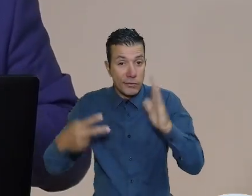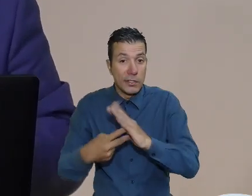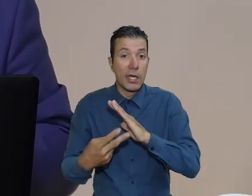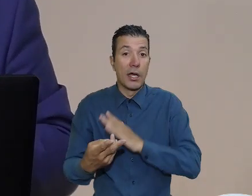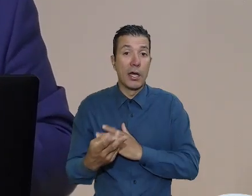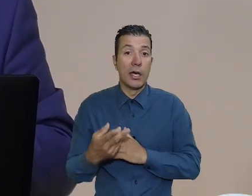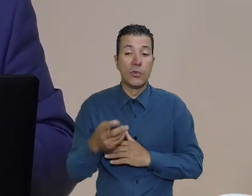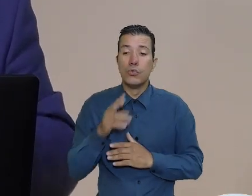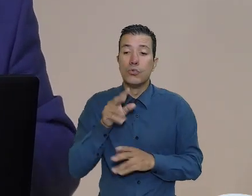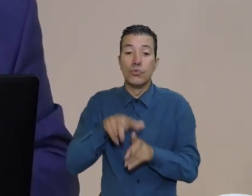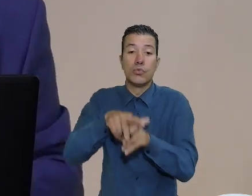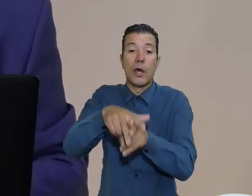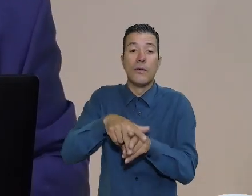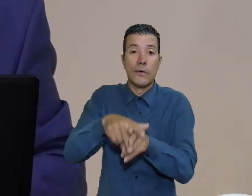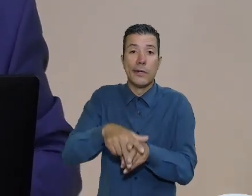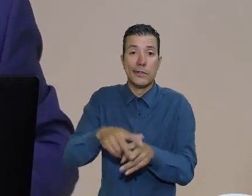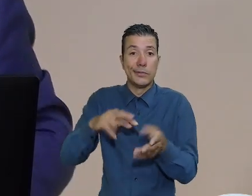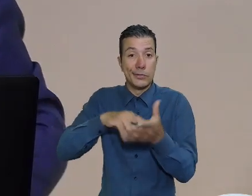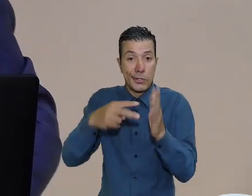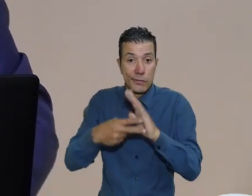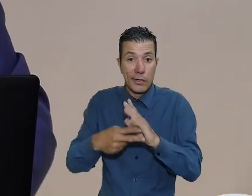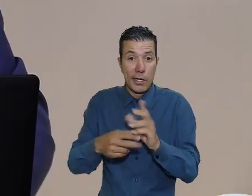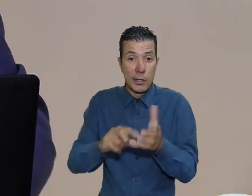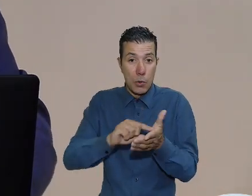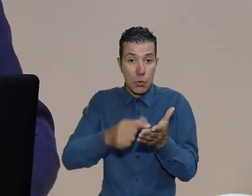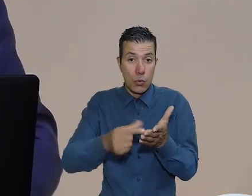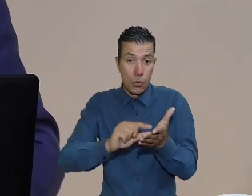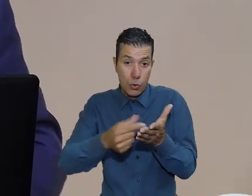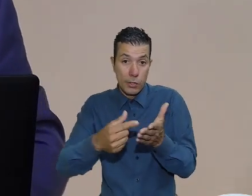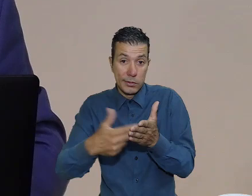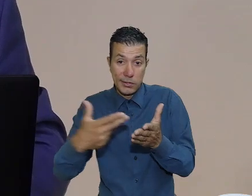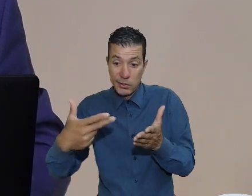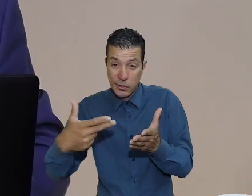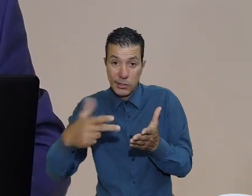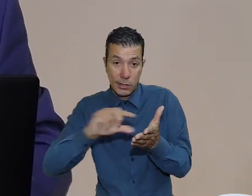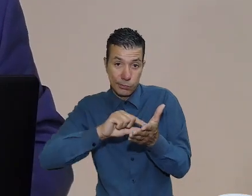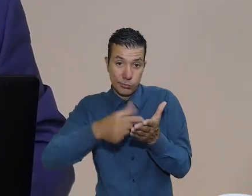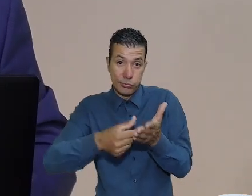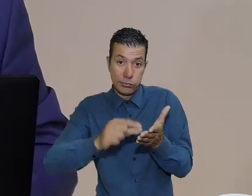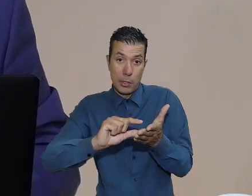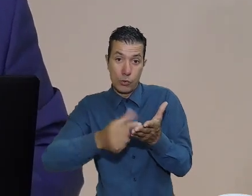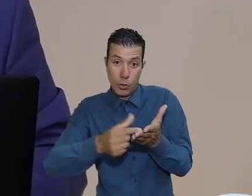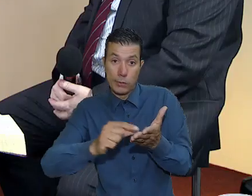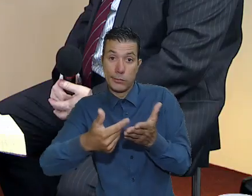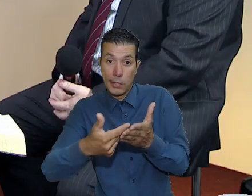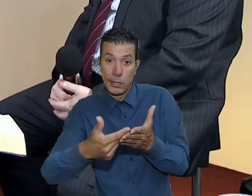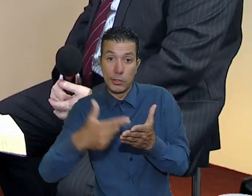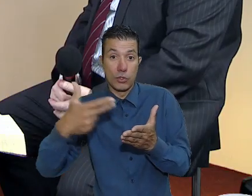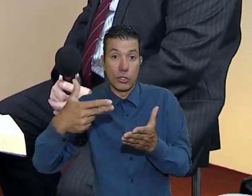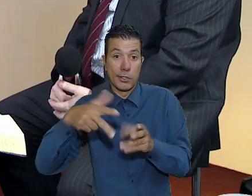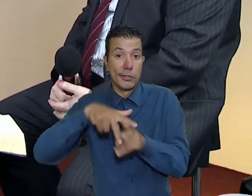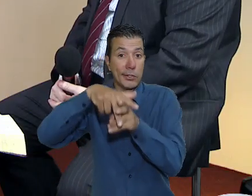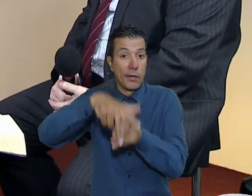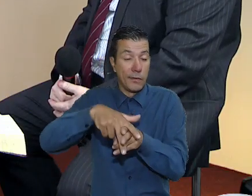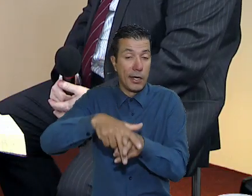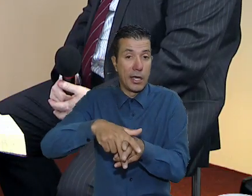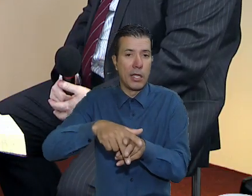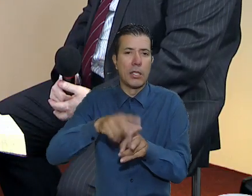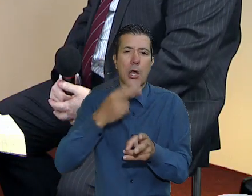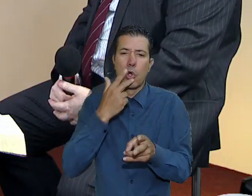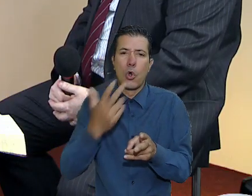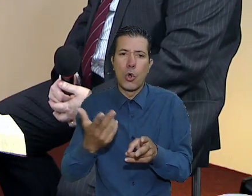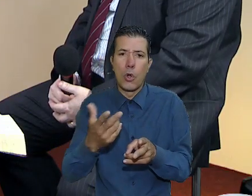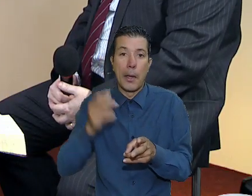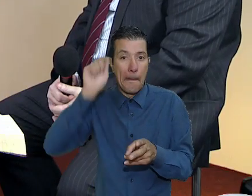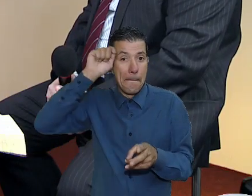a cor do cavalo e o significado do terceiro selo do livro do Apocalipse? Muito bem, pastor. O terceiro cavalo, a cor dele é um